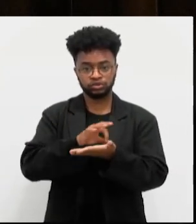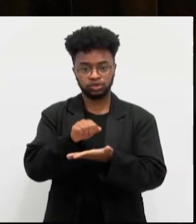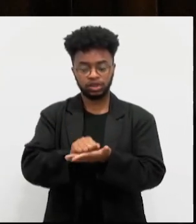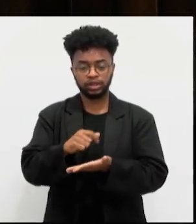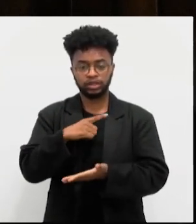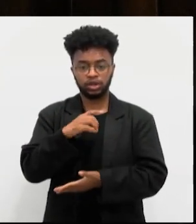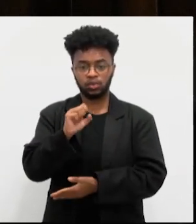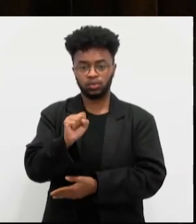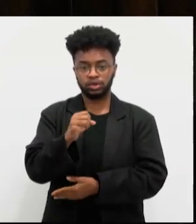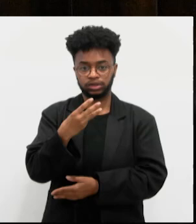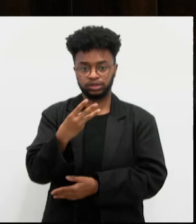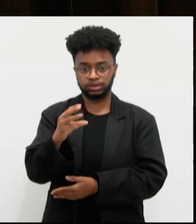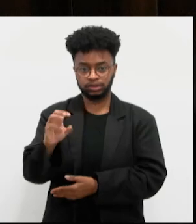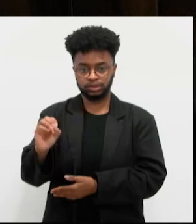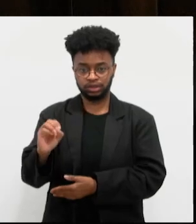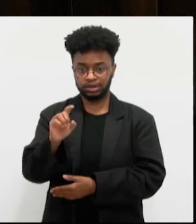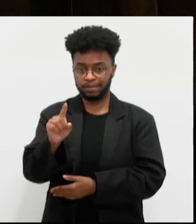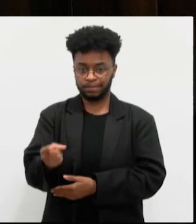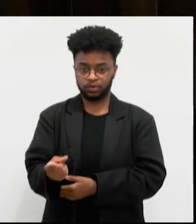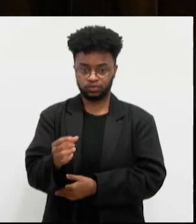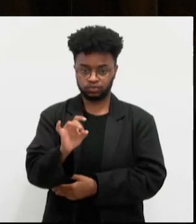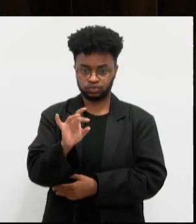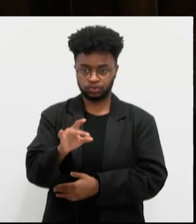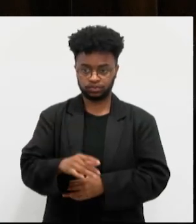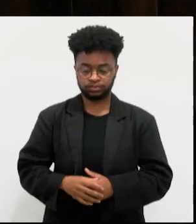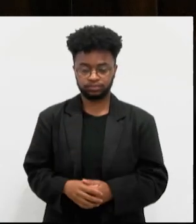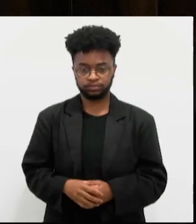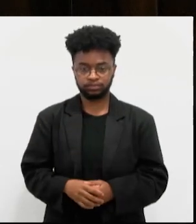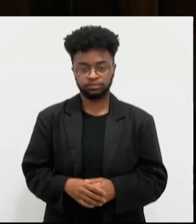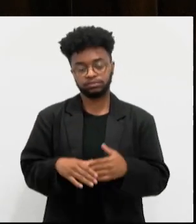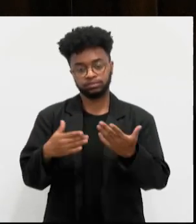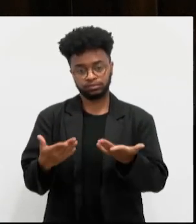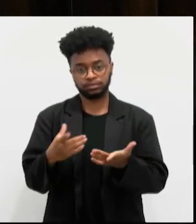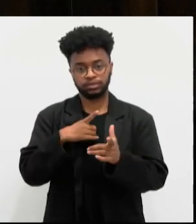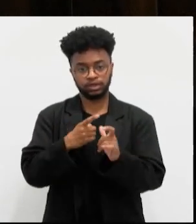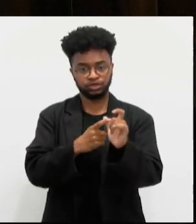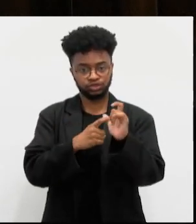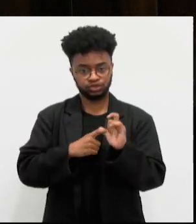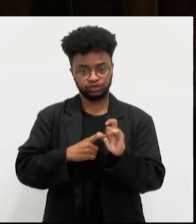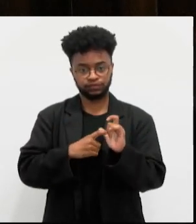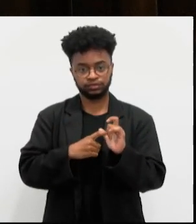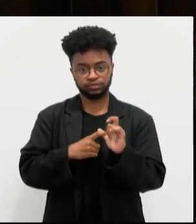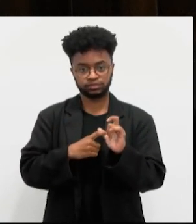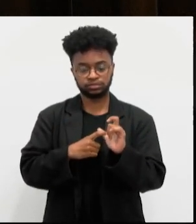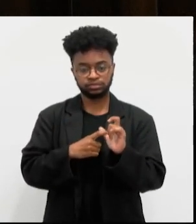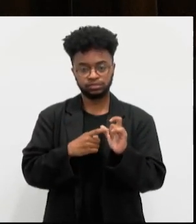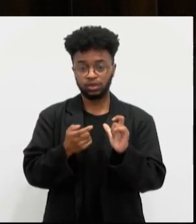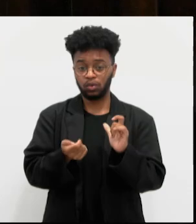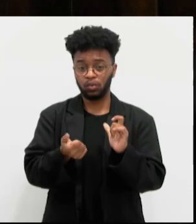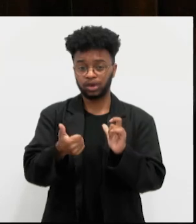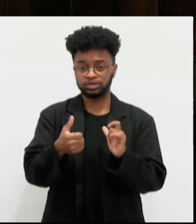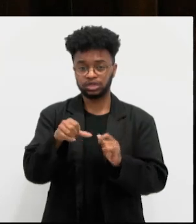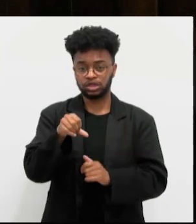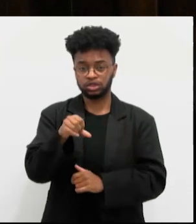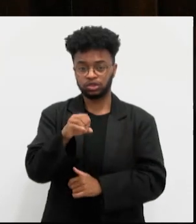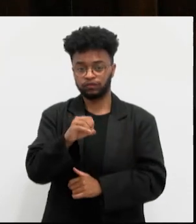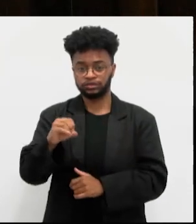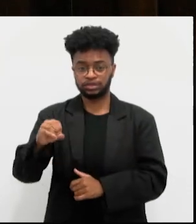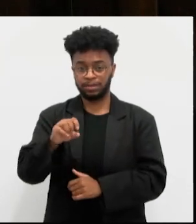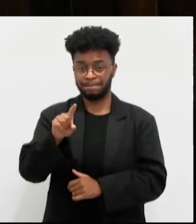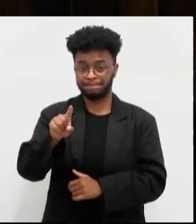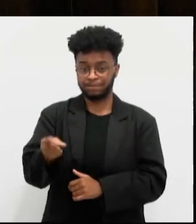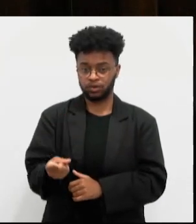830 mil. Então, teve um déficit de quase 900